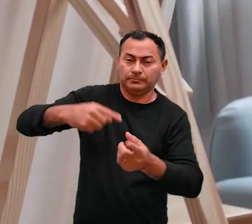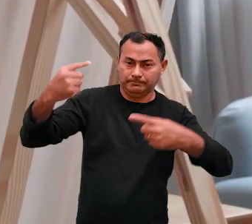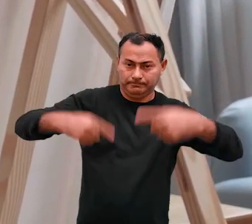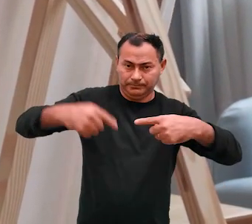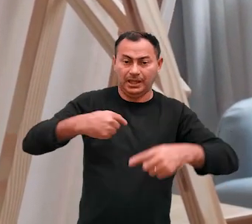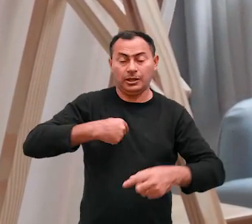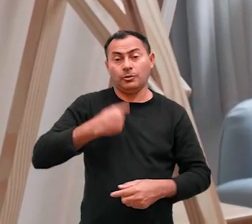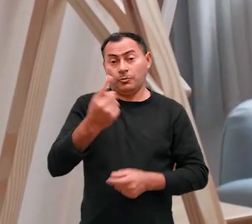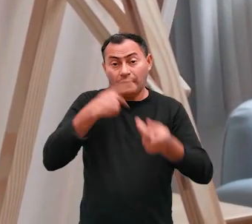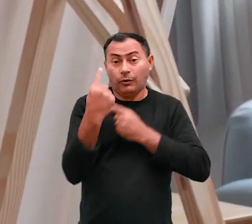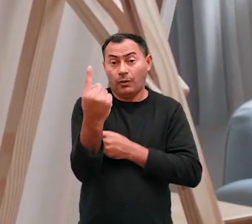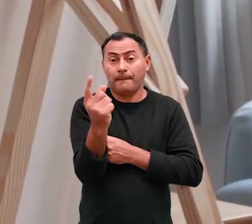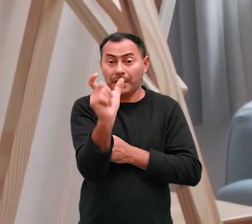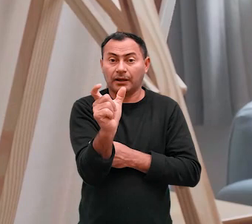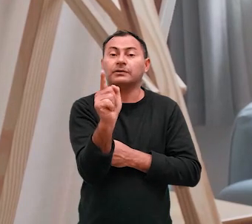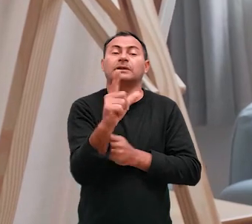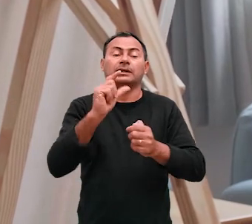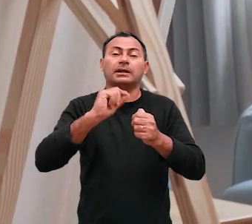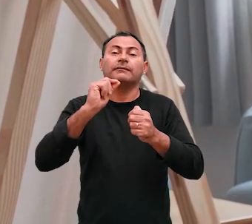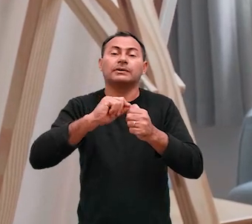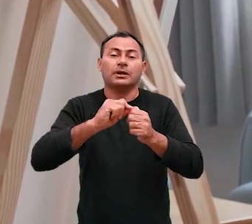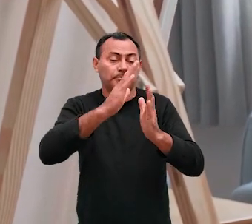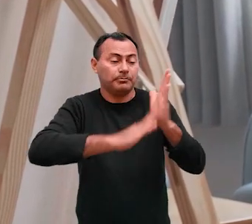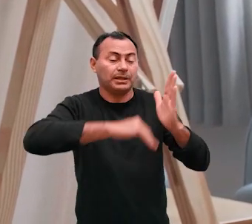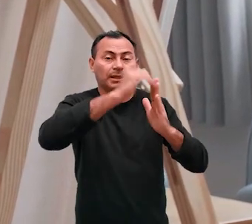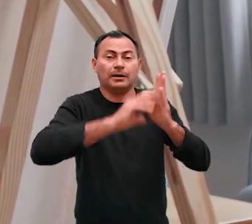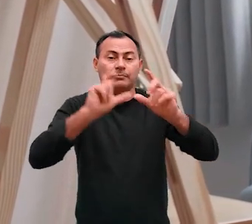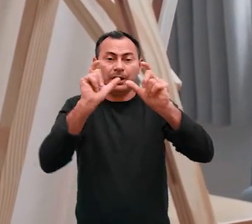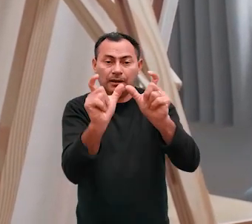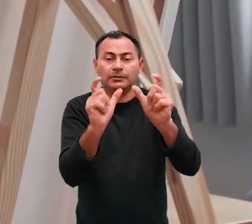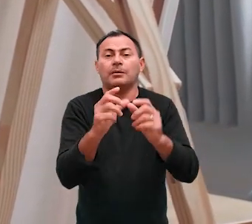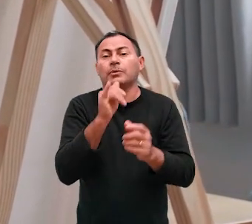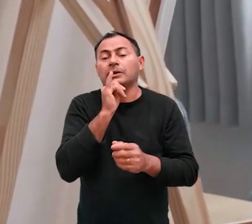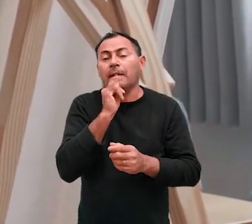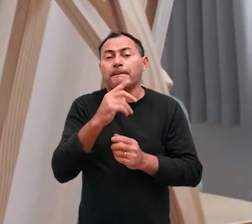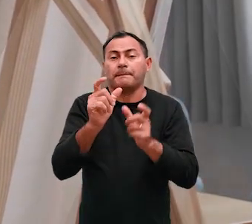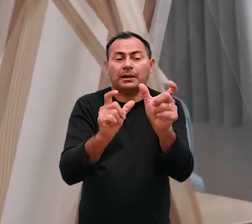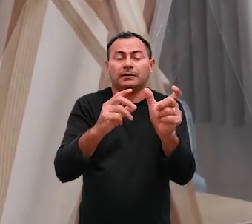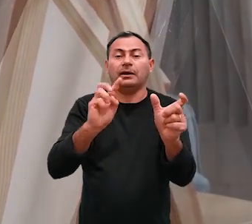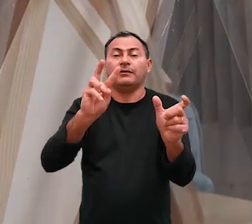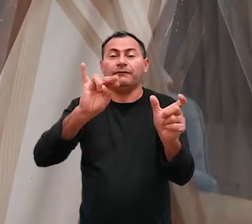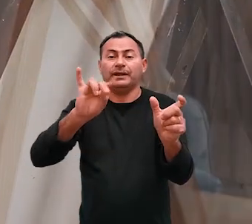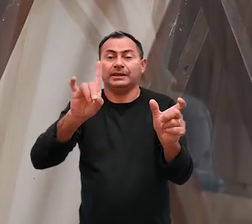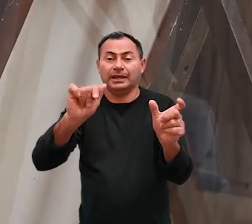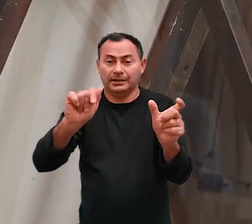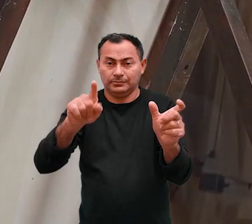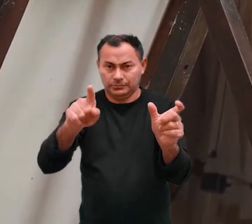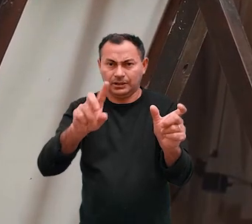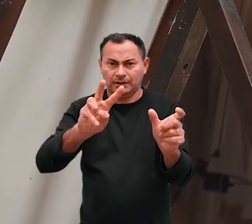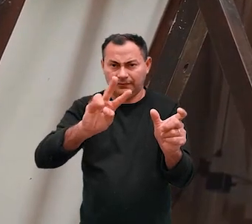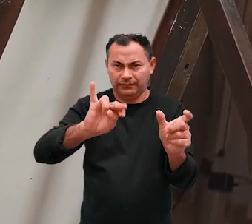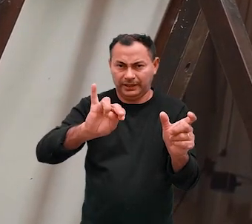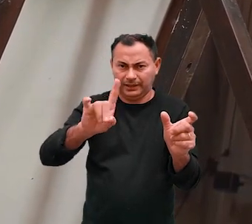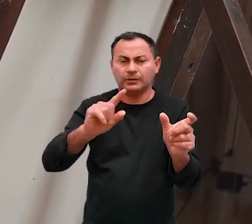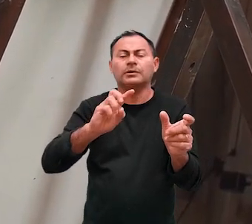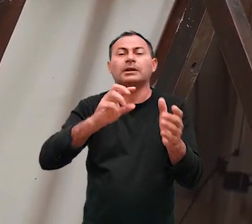Eu diria uma palavra e vocês teriam que pintar sobre ela. Vamos supor que a palavra seja vida e que vocês tenham que